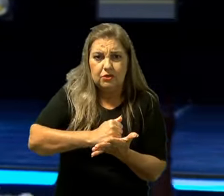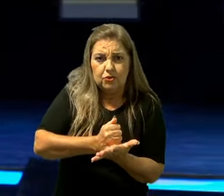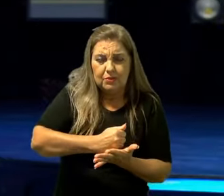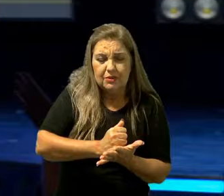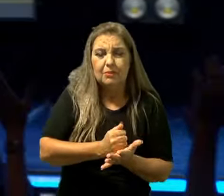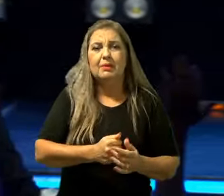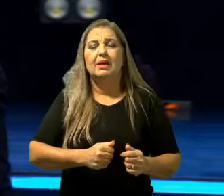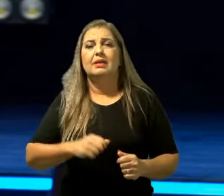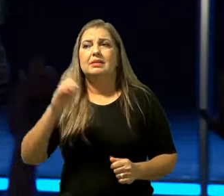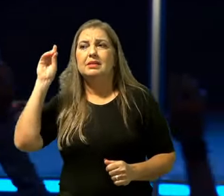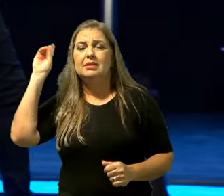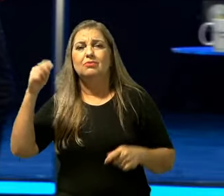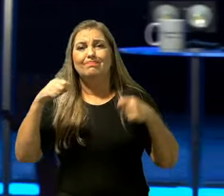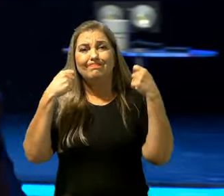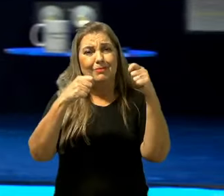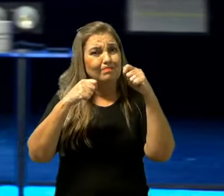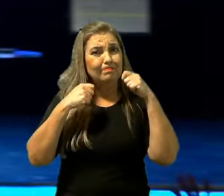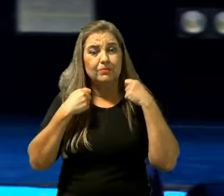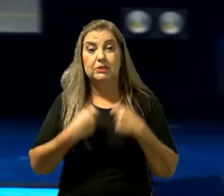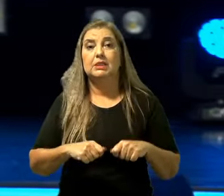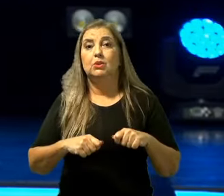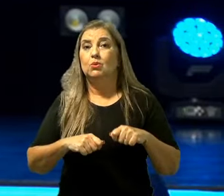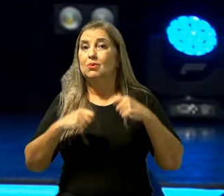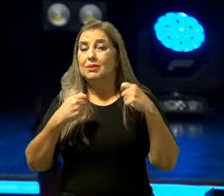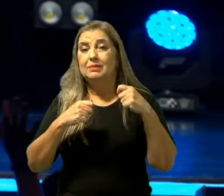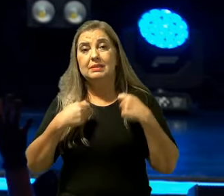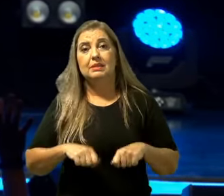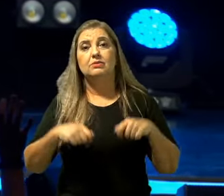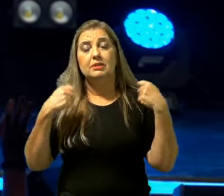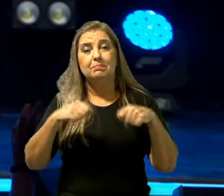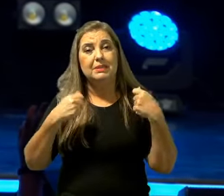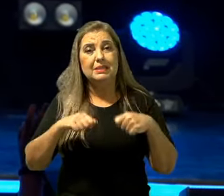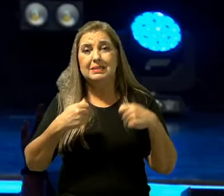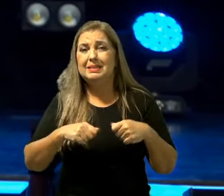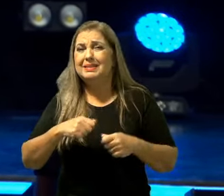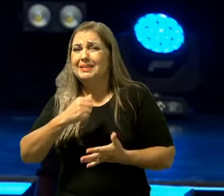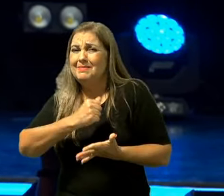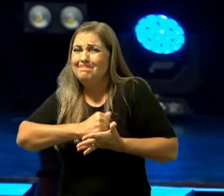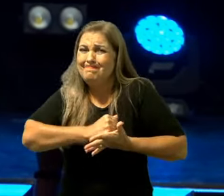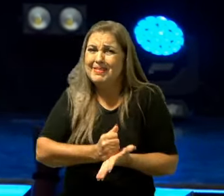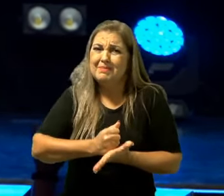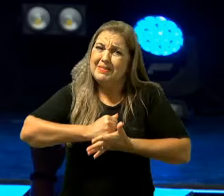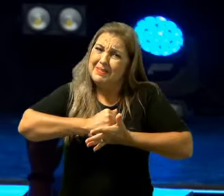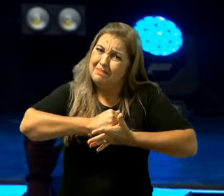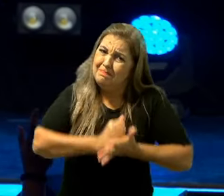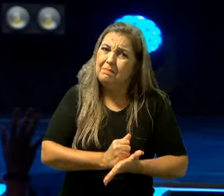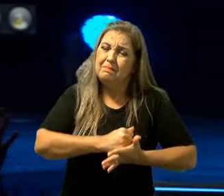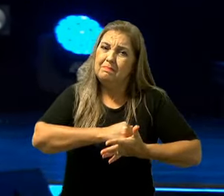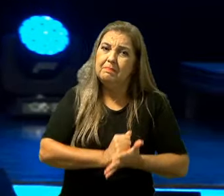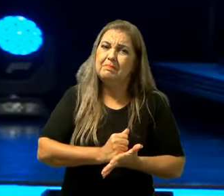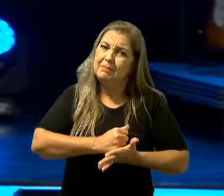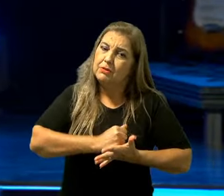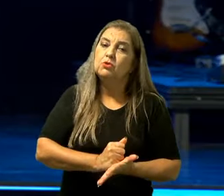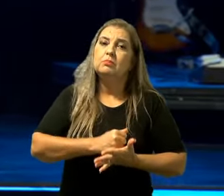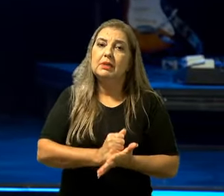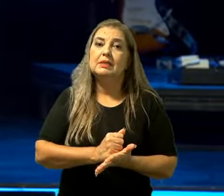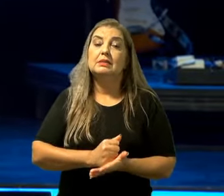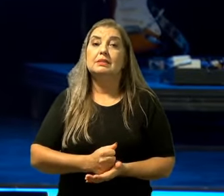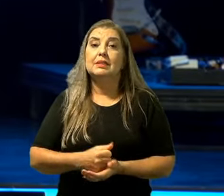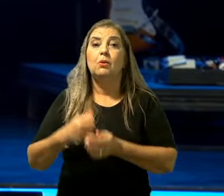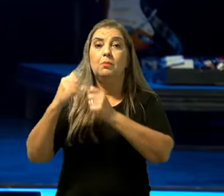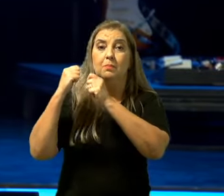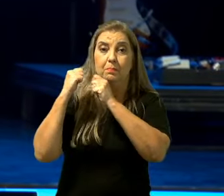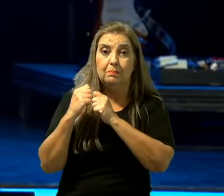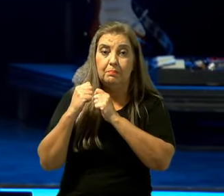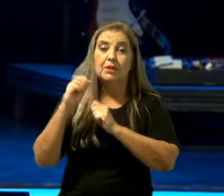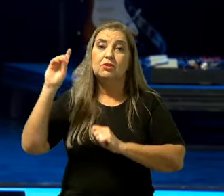é tão poderoso, é tão intenso, que precisa ter peso, precisa ter base para suportar o peso